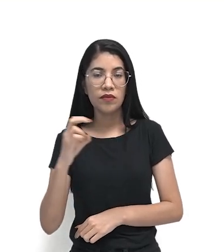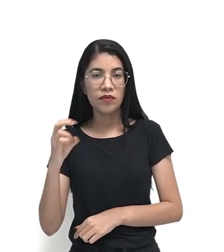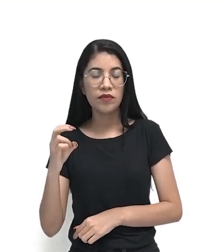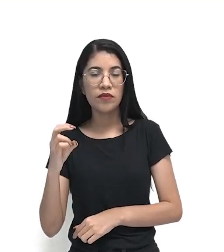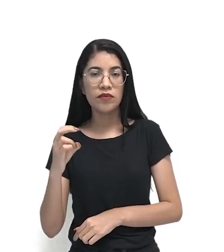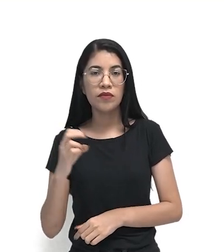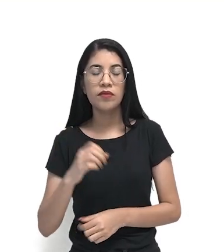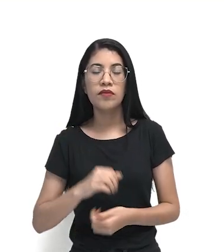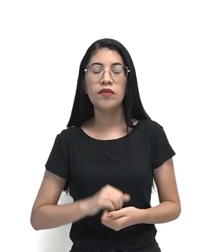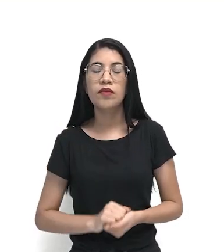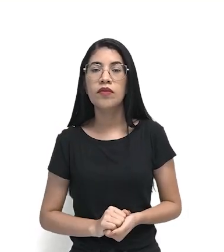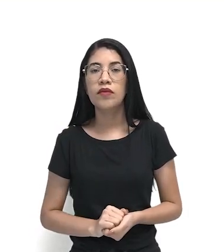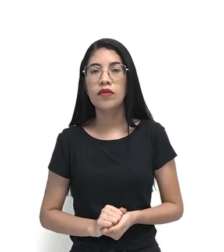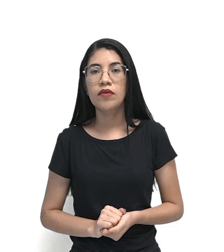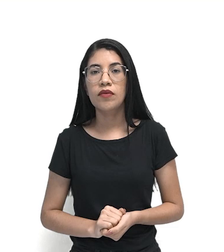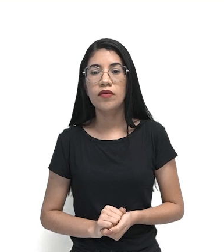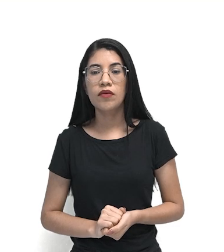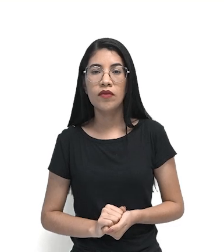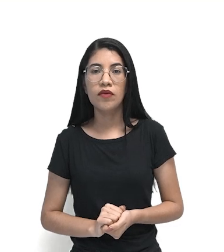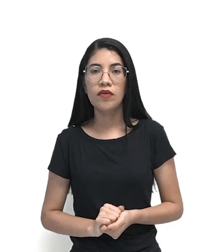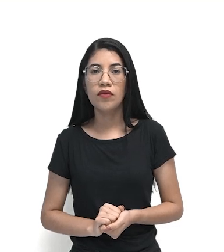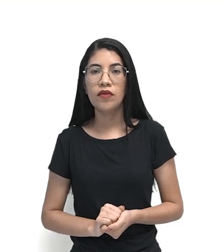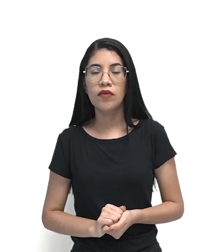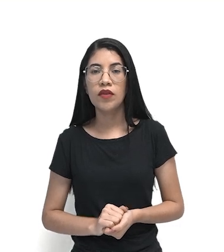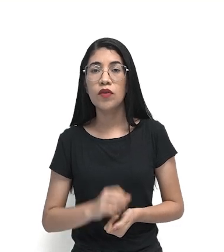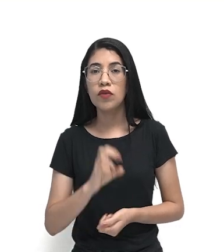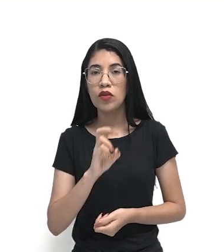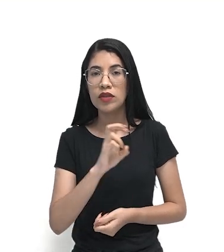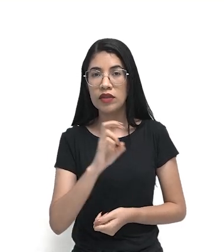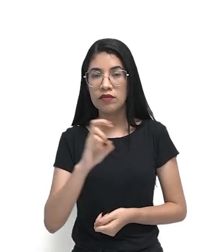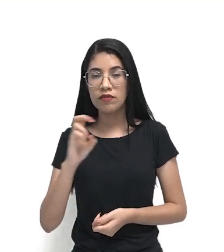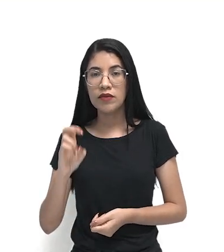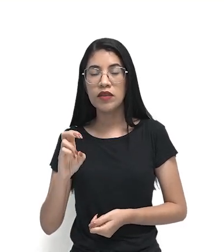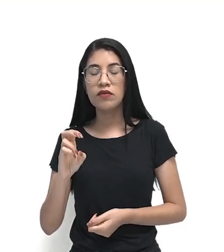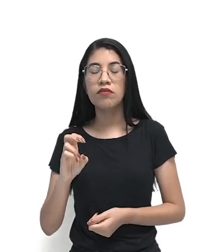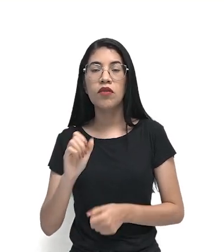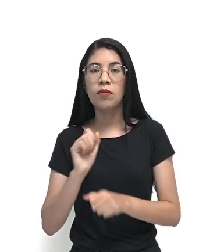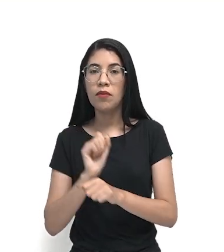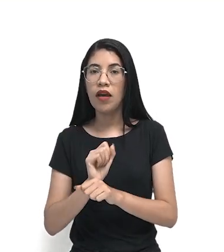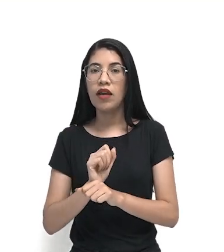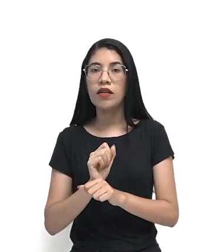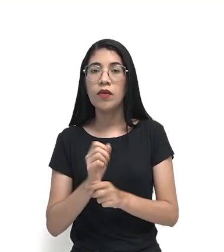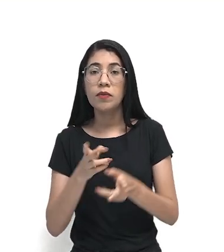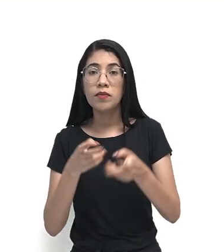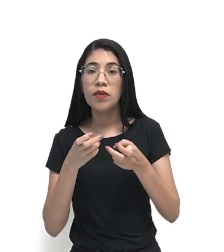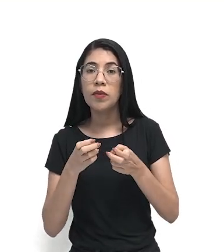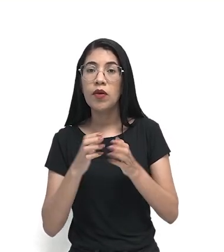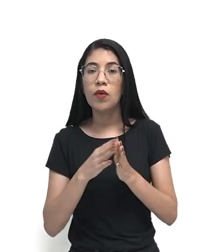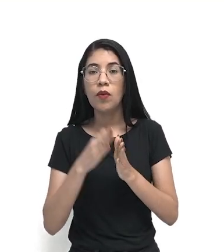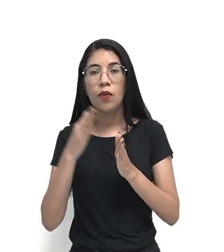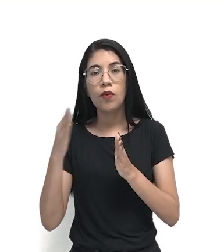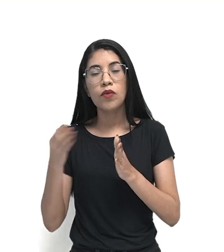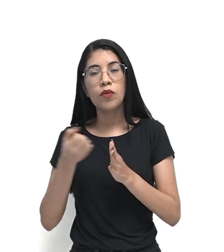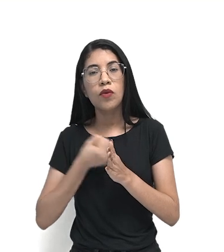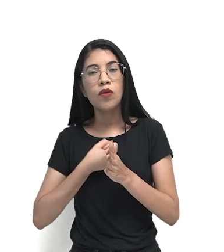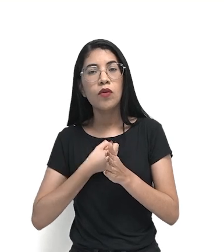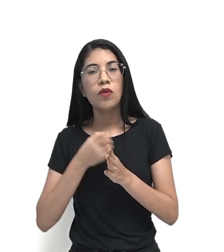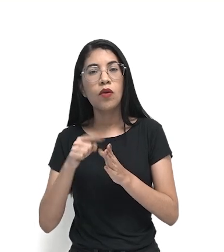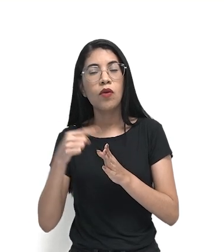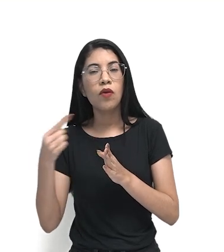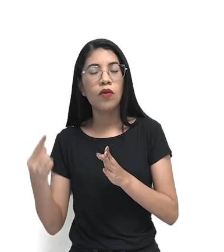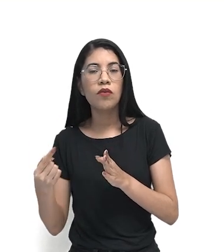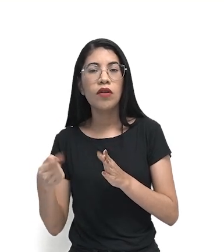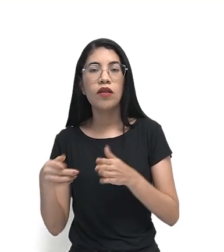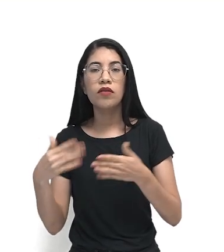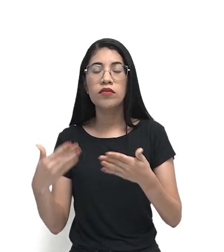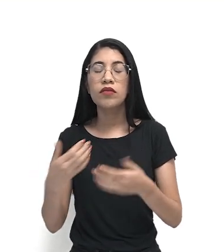0,555. Vou parar aqui, nessa casa decimal. Então, eu olho para a próxima. A próxima é